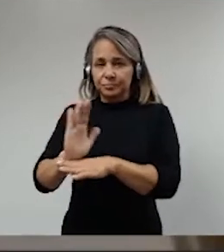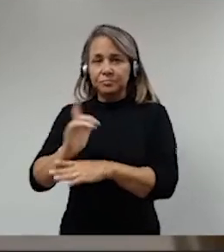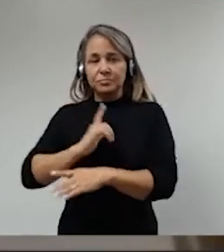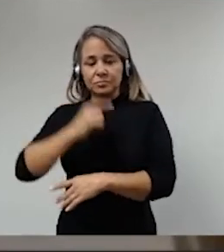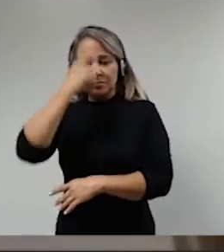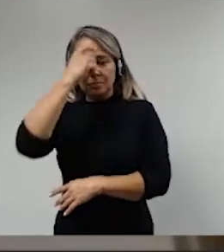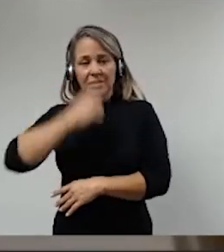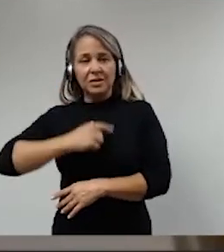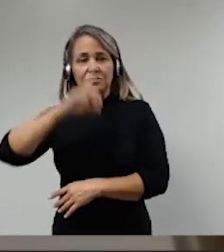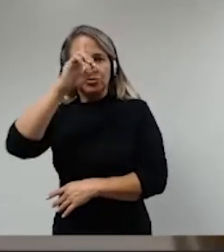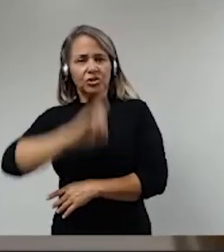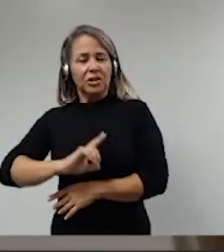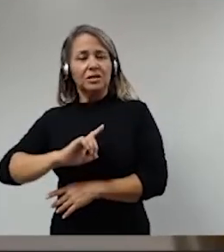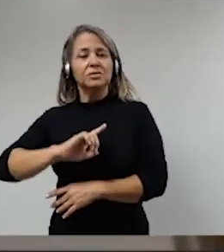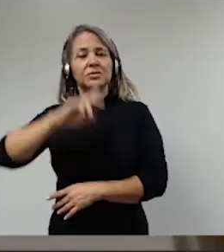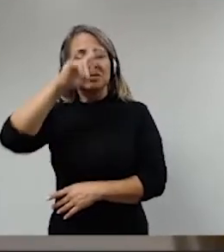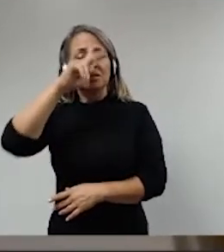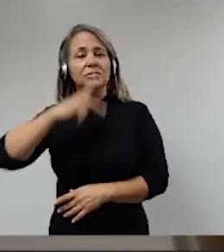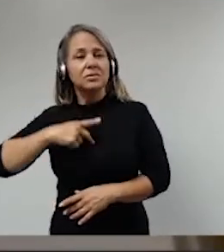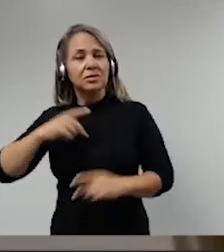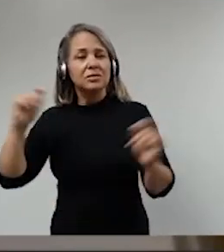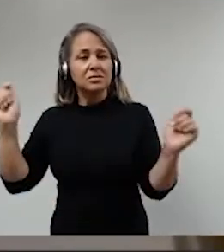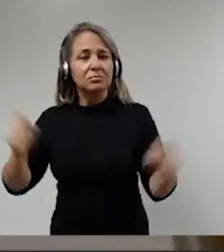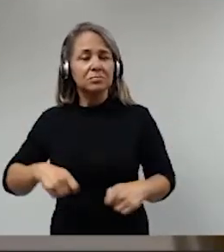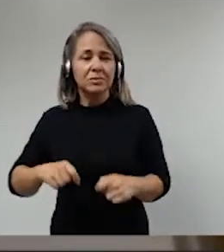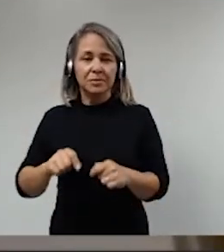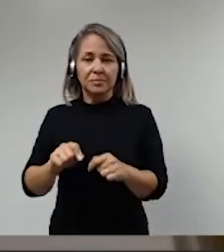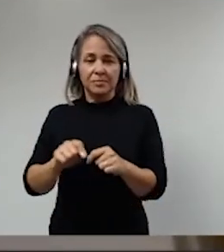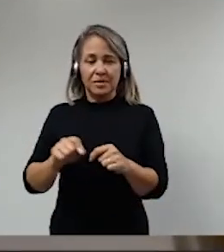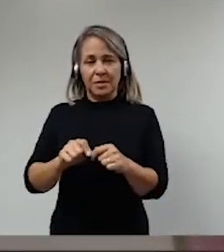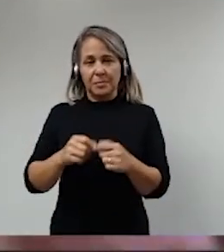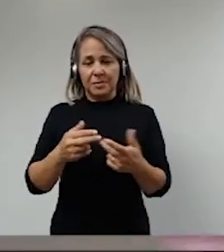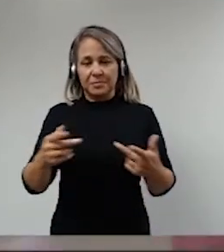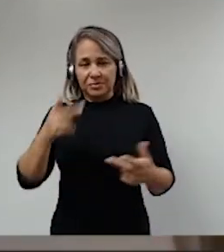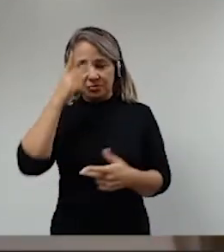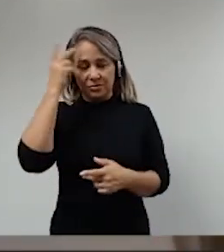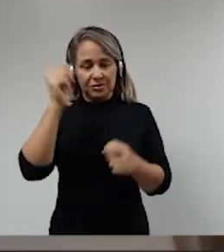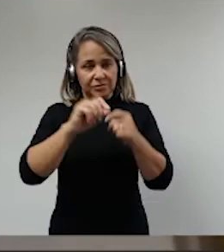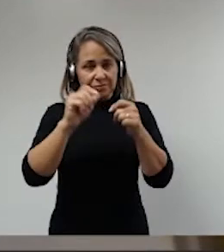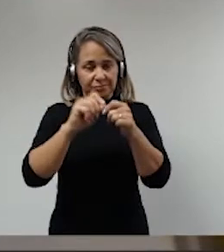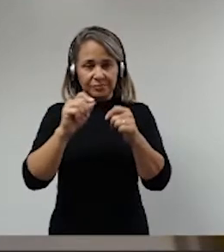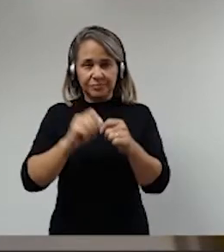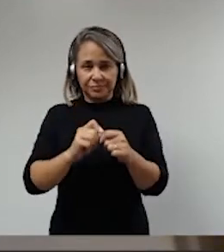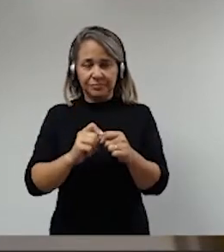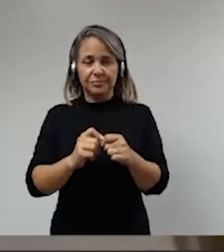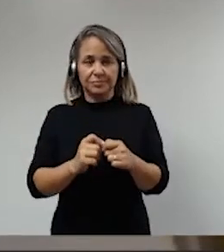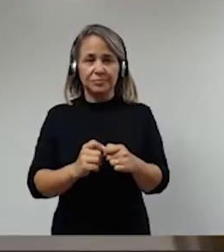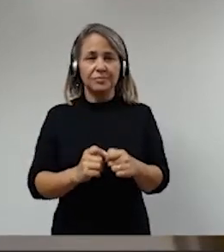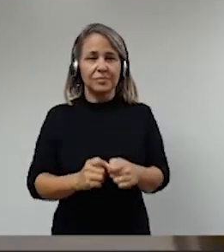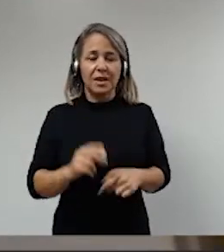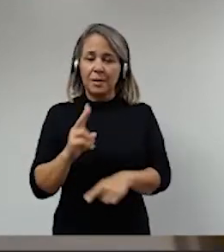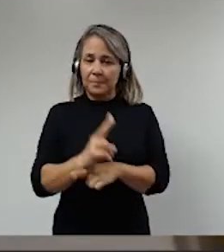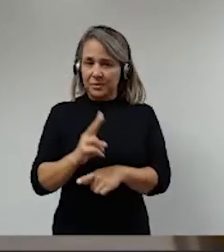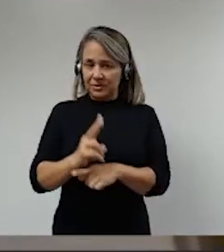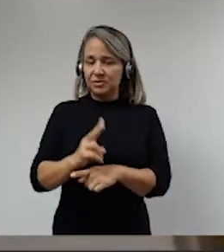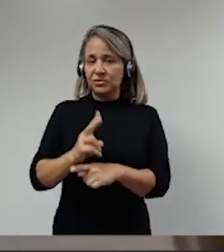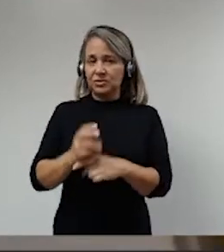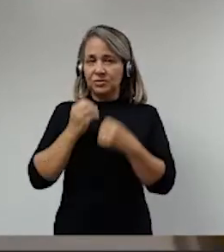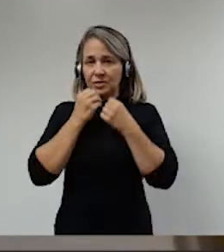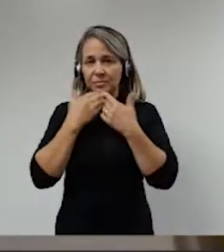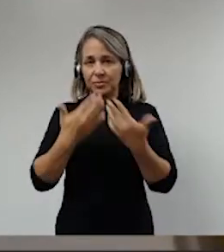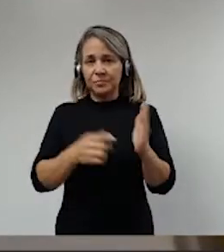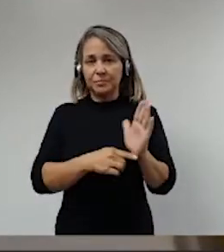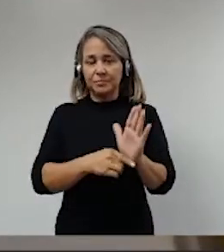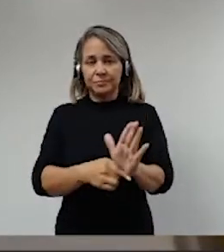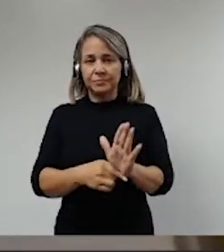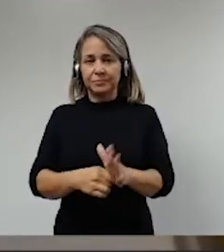possui obras e conteúdos que são protegidos por direito autoral. Então, acho que ele é bem interessante nesse